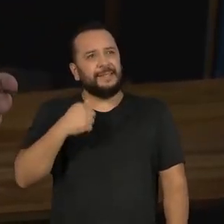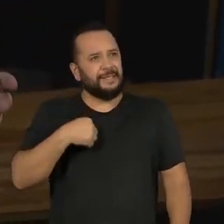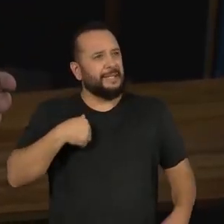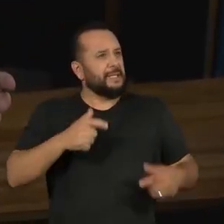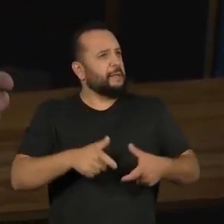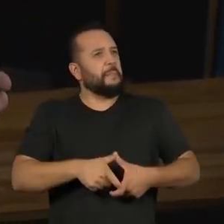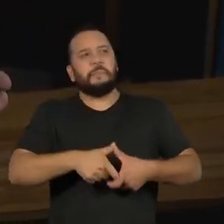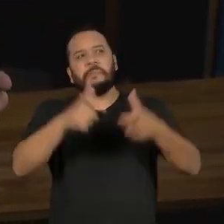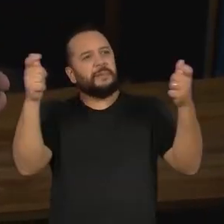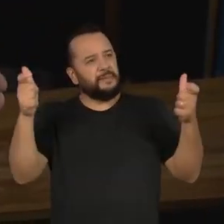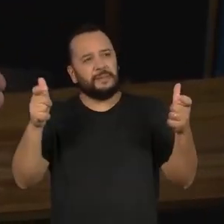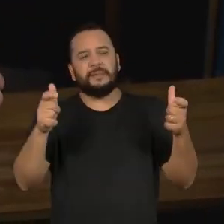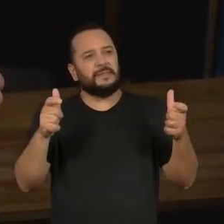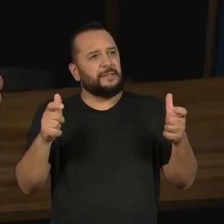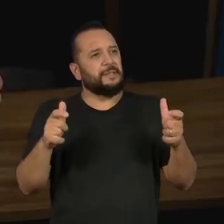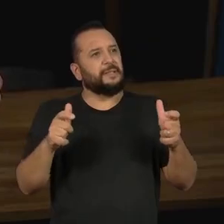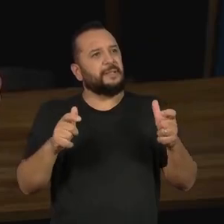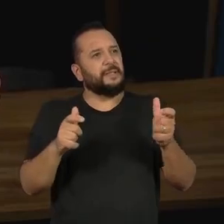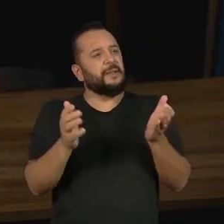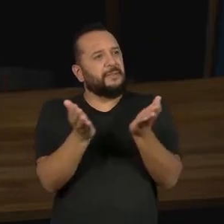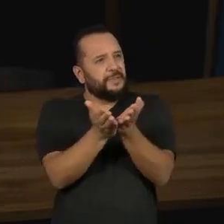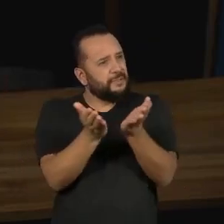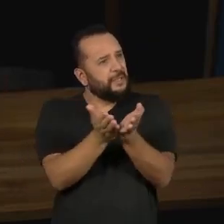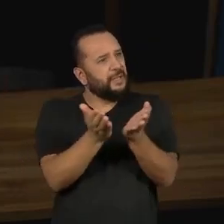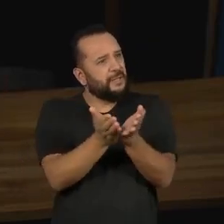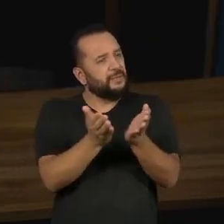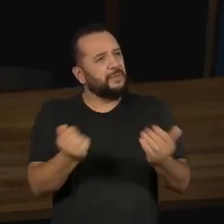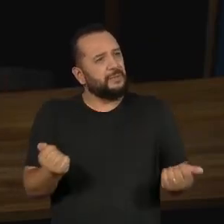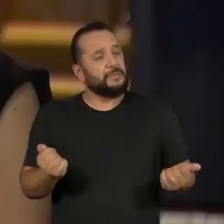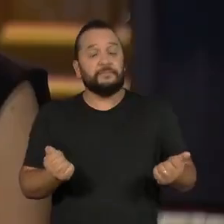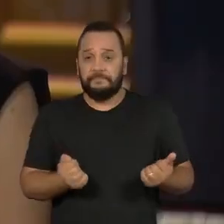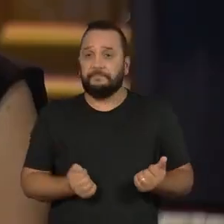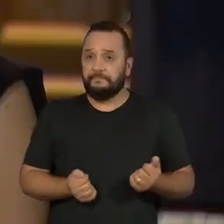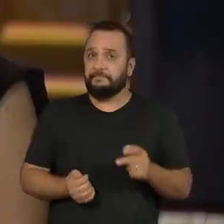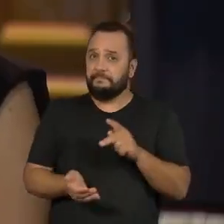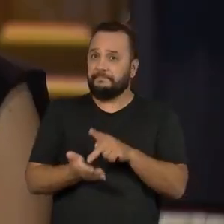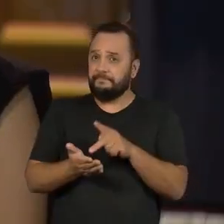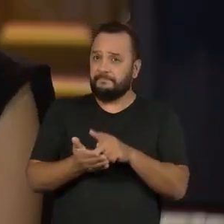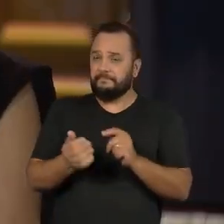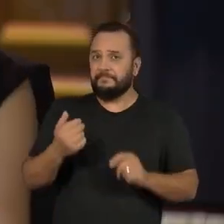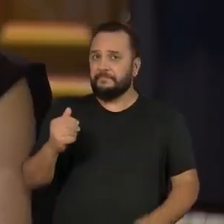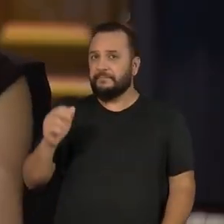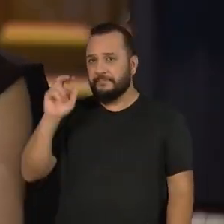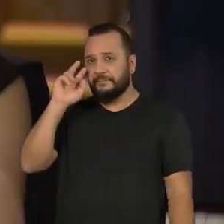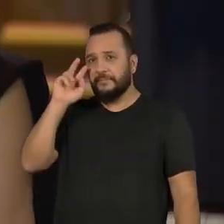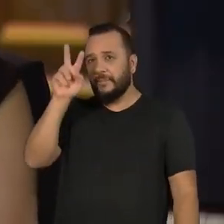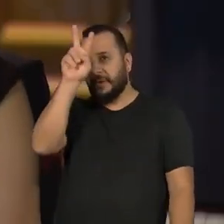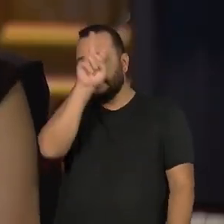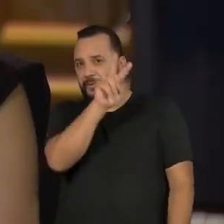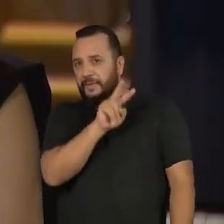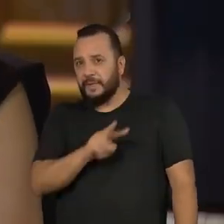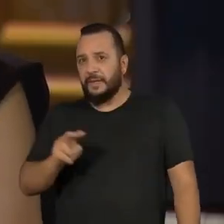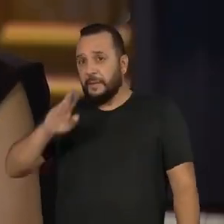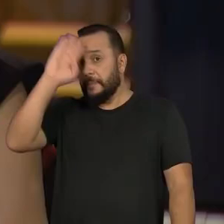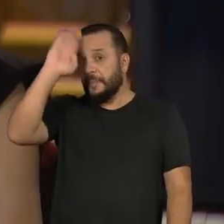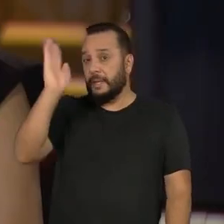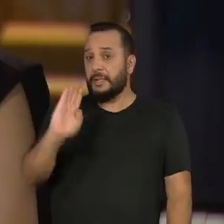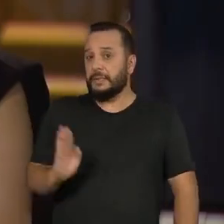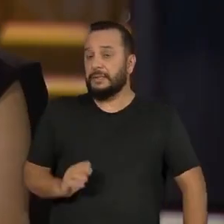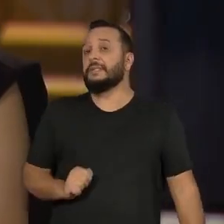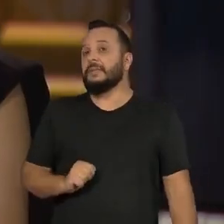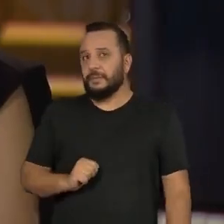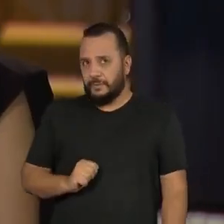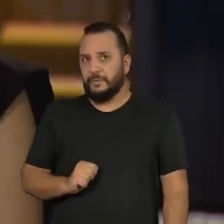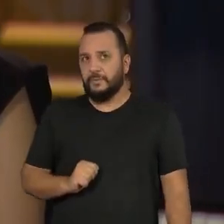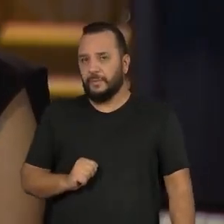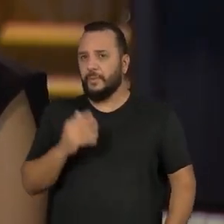presente né esse campo evangélico é bastante presente se a gente olha ali o a o a o o